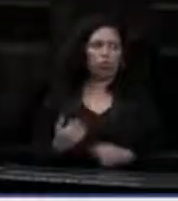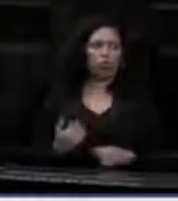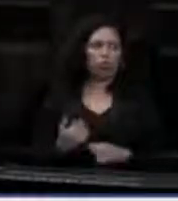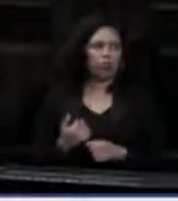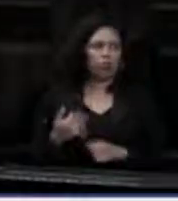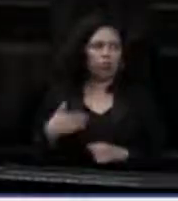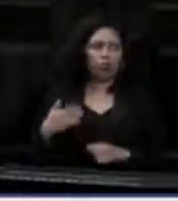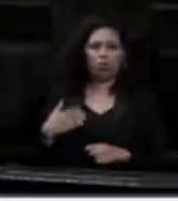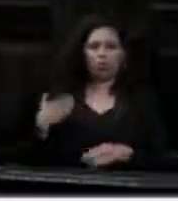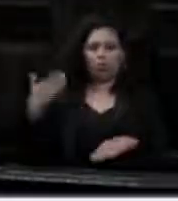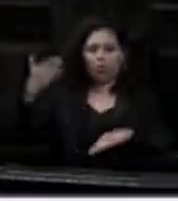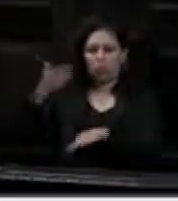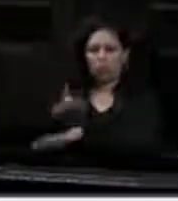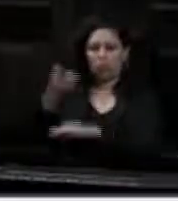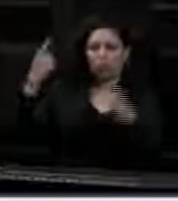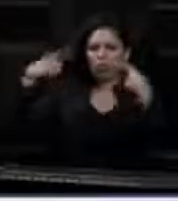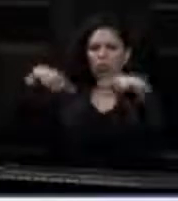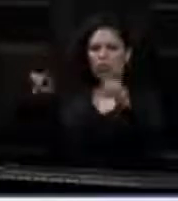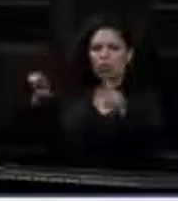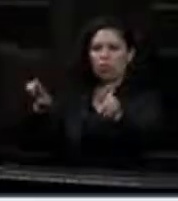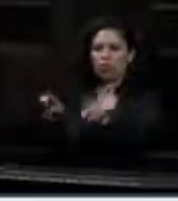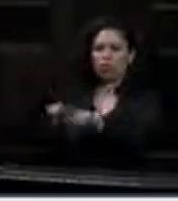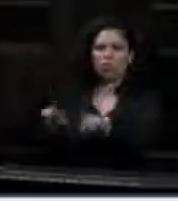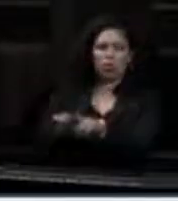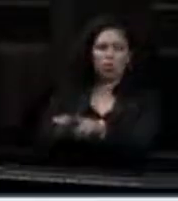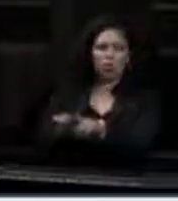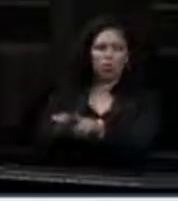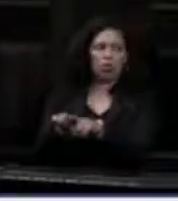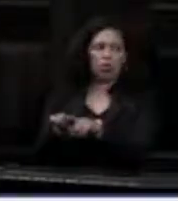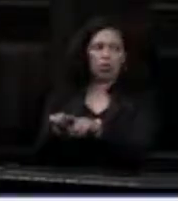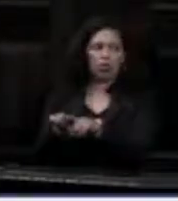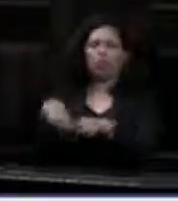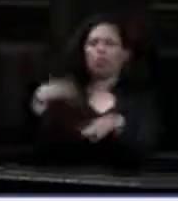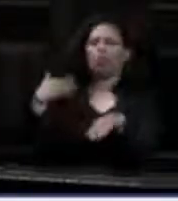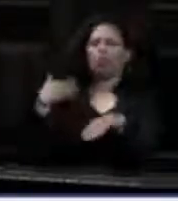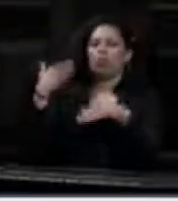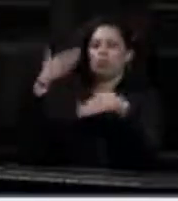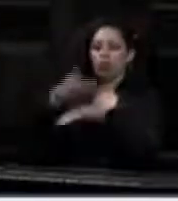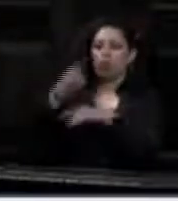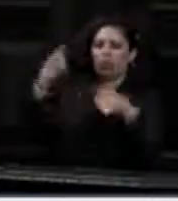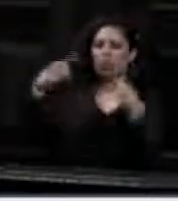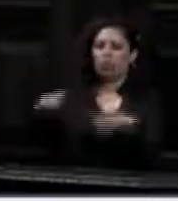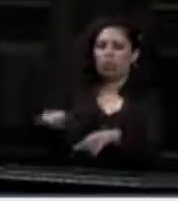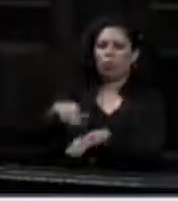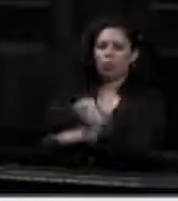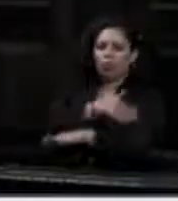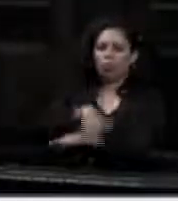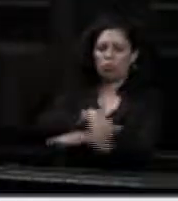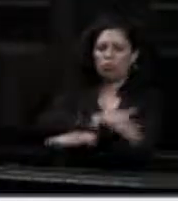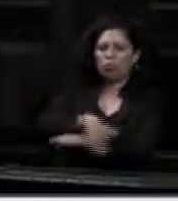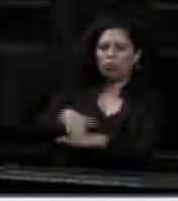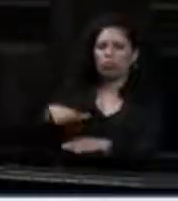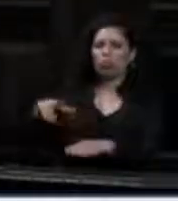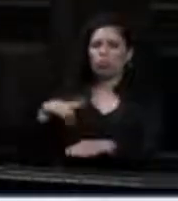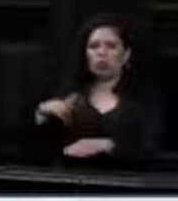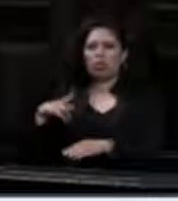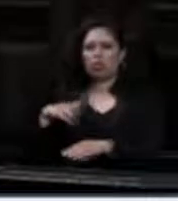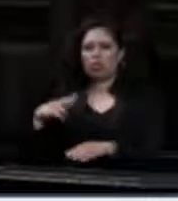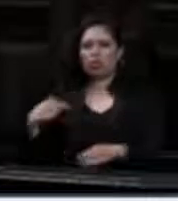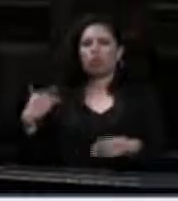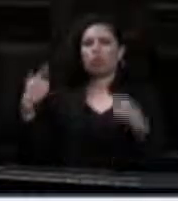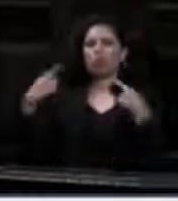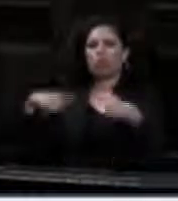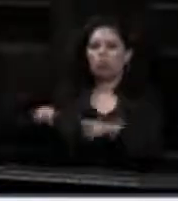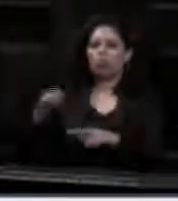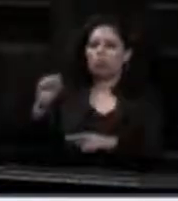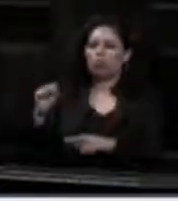Continuarei enfrentando a questão da privatização das estradas, continuarei com o Supera Rio para dar